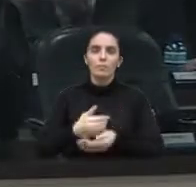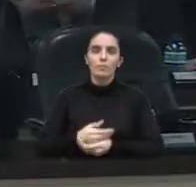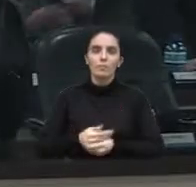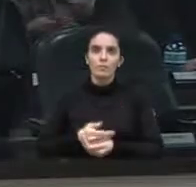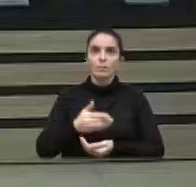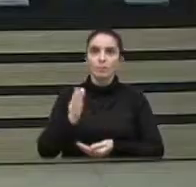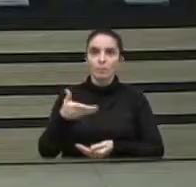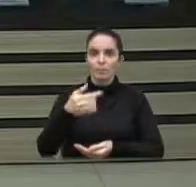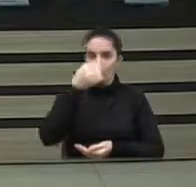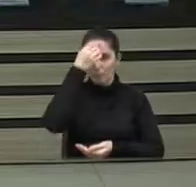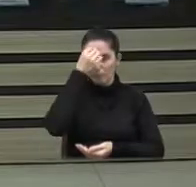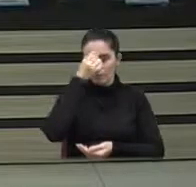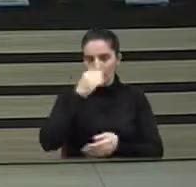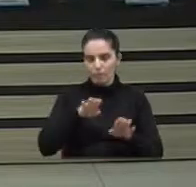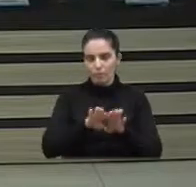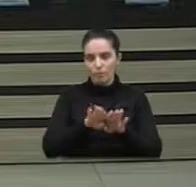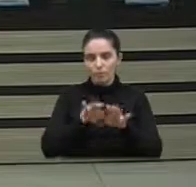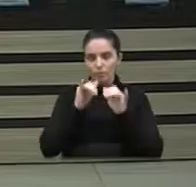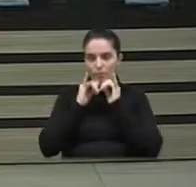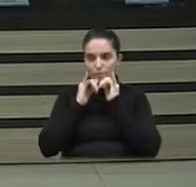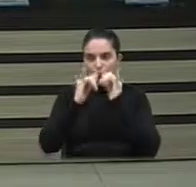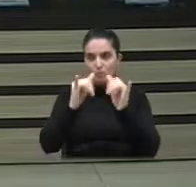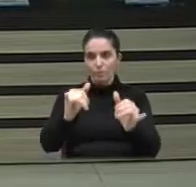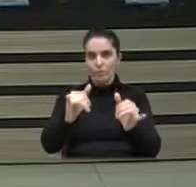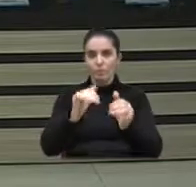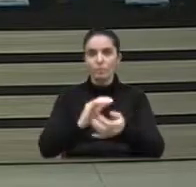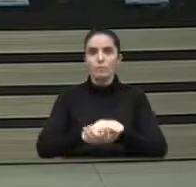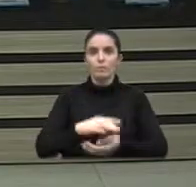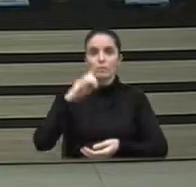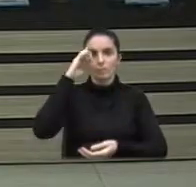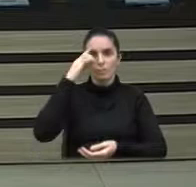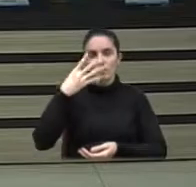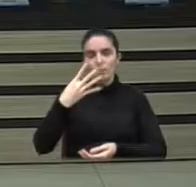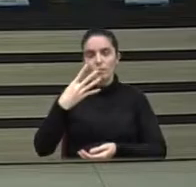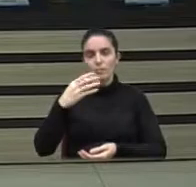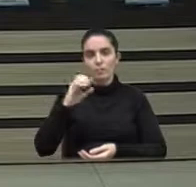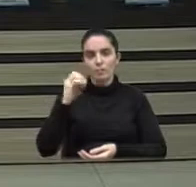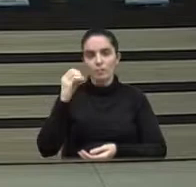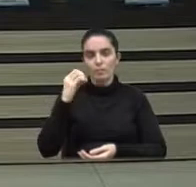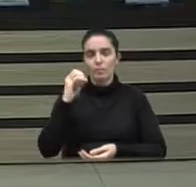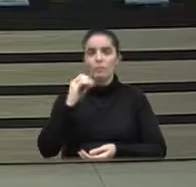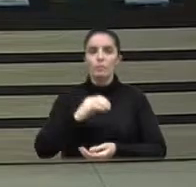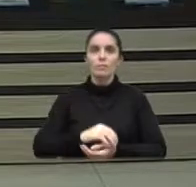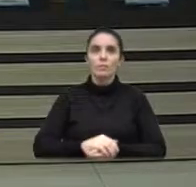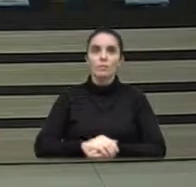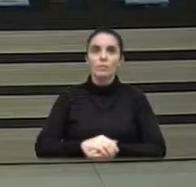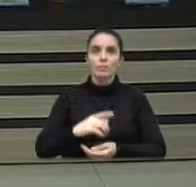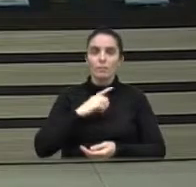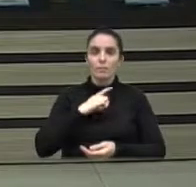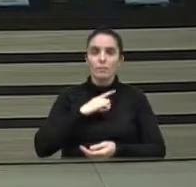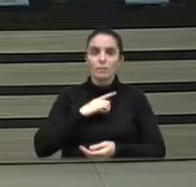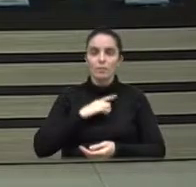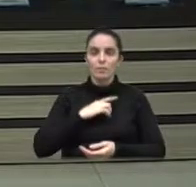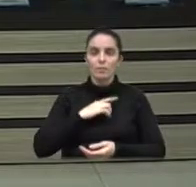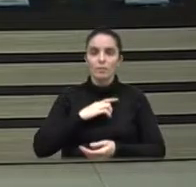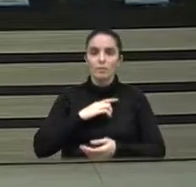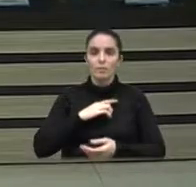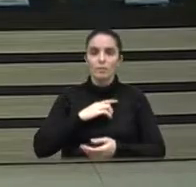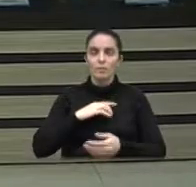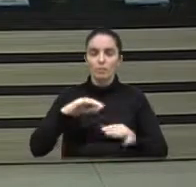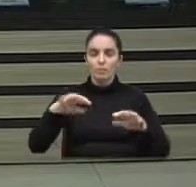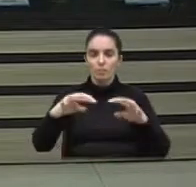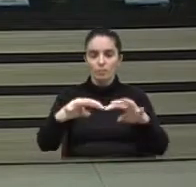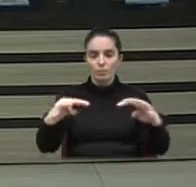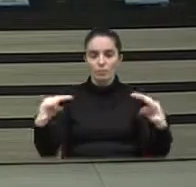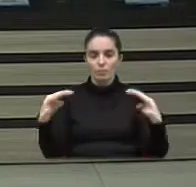Rafael Camargo. Também compartilhar com os nobres pares que dia 4 de outubro haverá a audiência pública sobre o